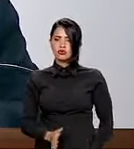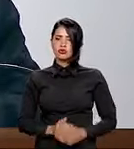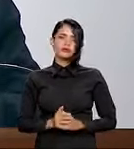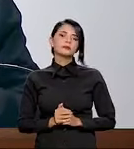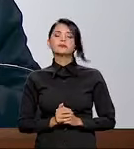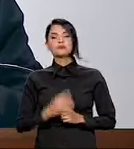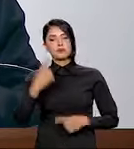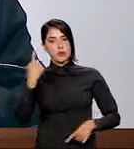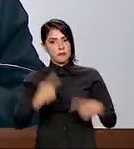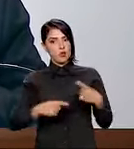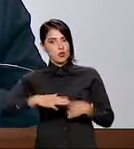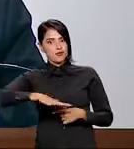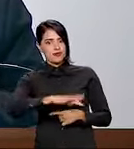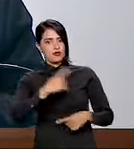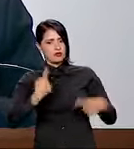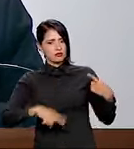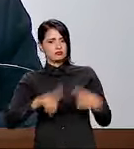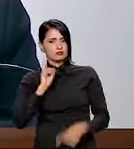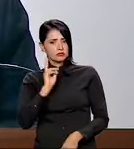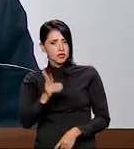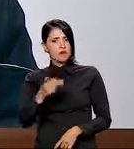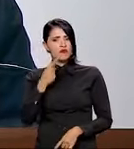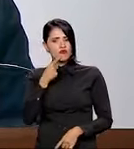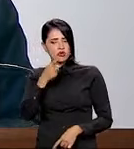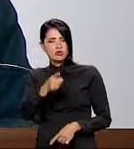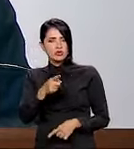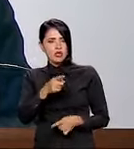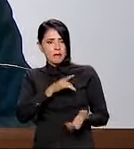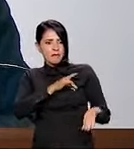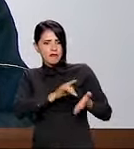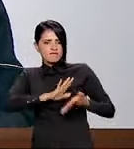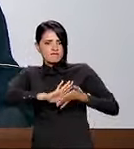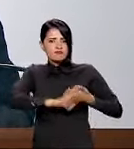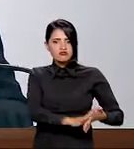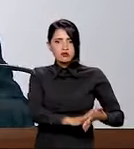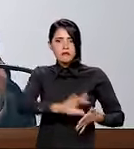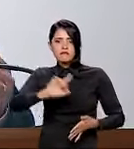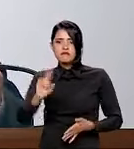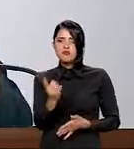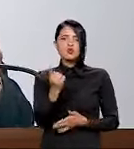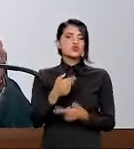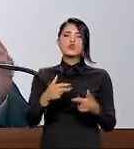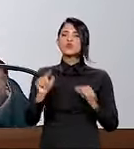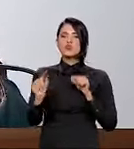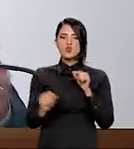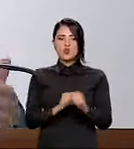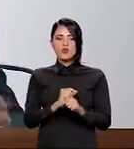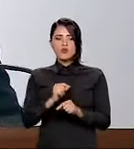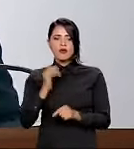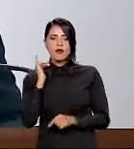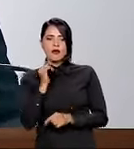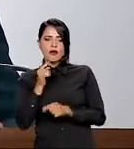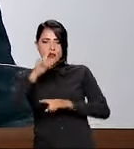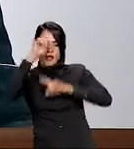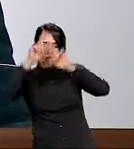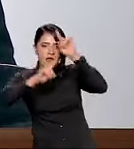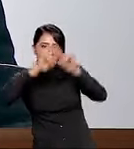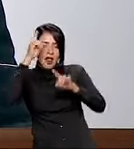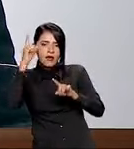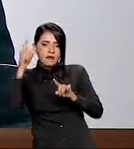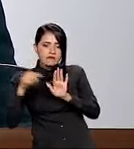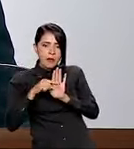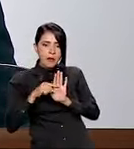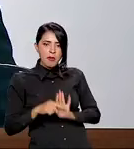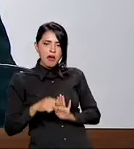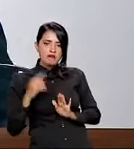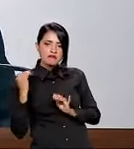Em política, toda vez que você quer destruir um adversário, a primeira coisa que você faz é construir uma narrativa negativa